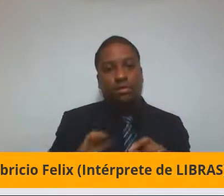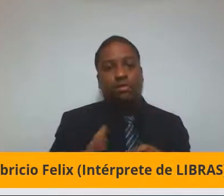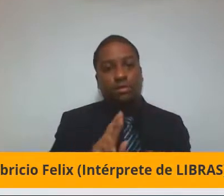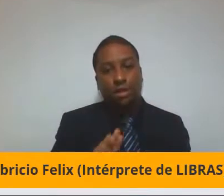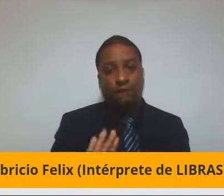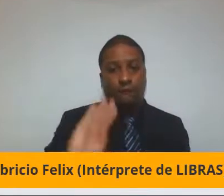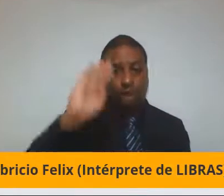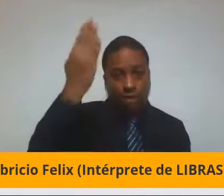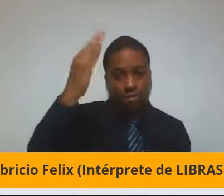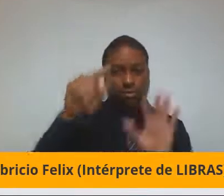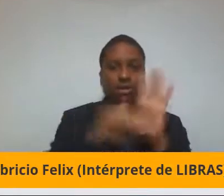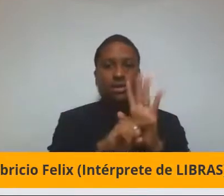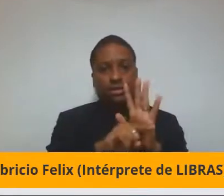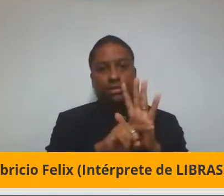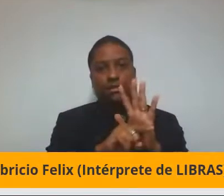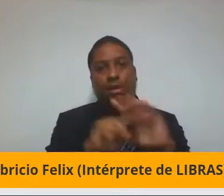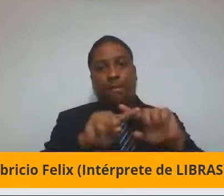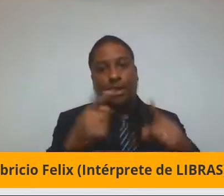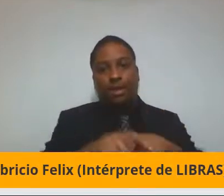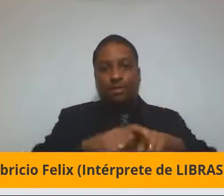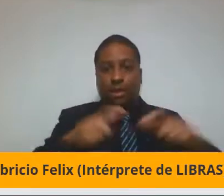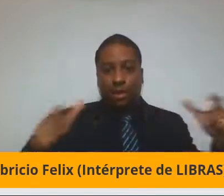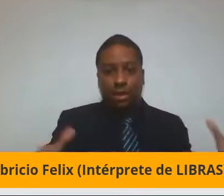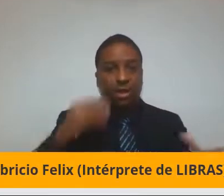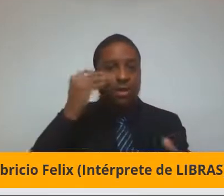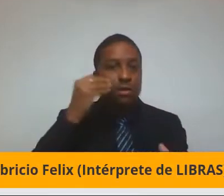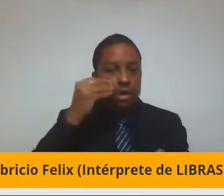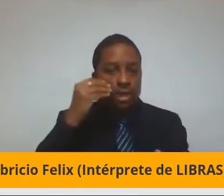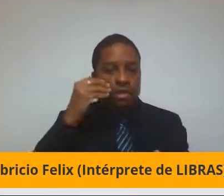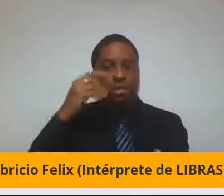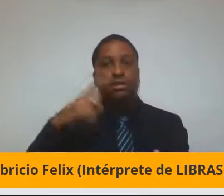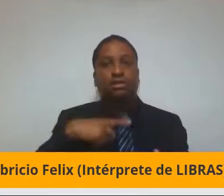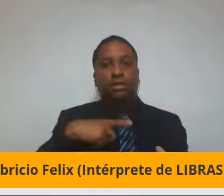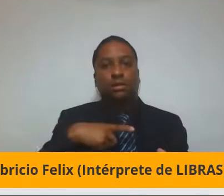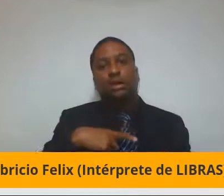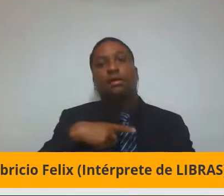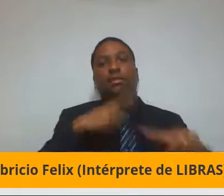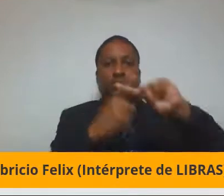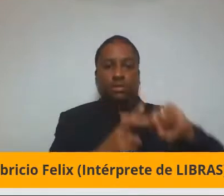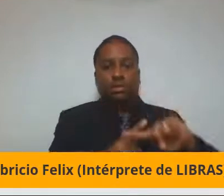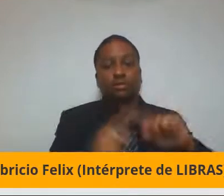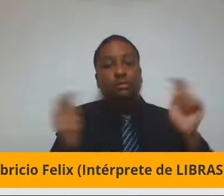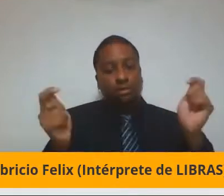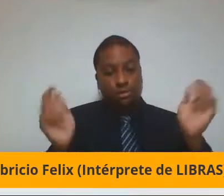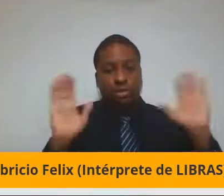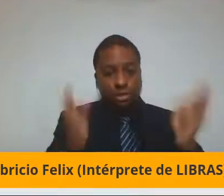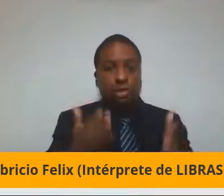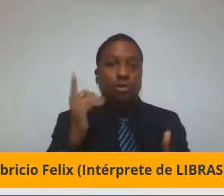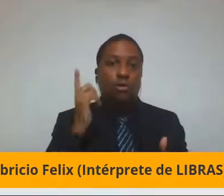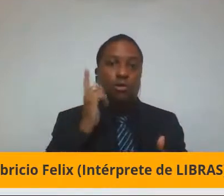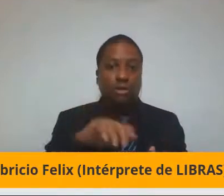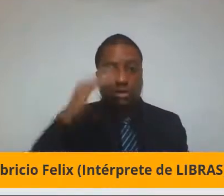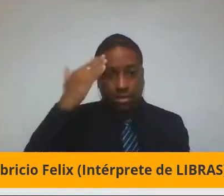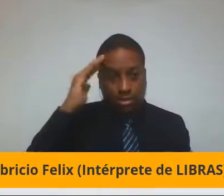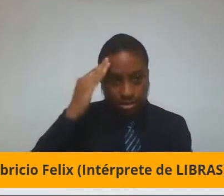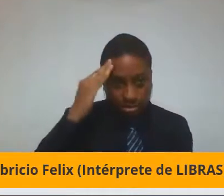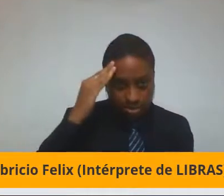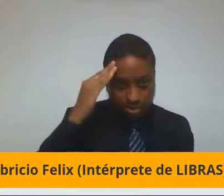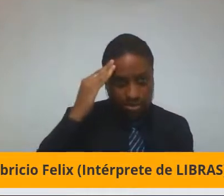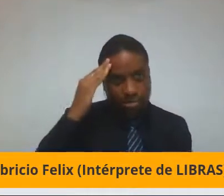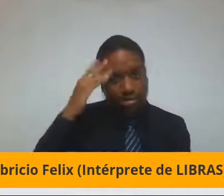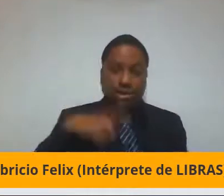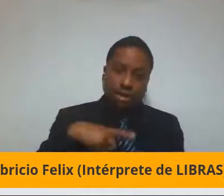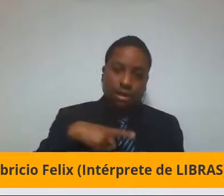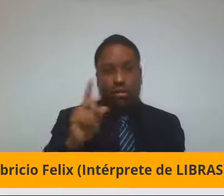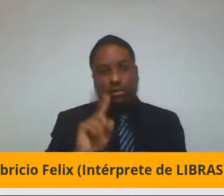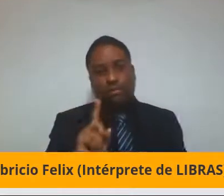negativo. Mas a maioria das vezes que um teste rápido dá positivo, dá reagente, a gente já consegue entender que está com Covid. Eu não vi